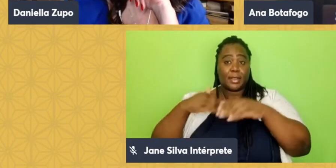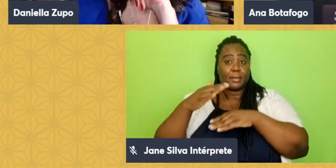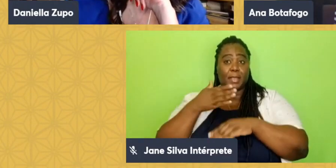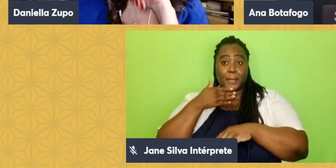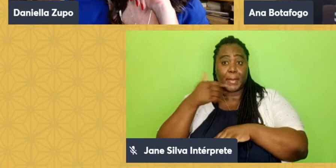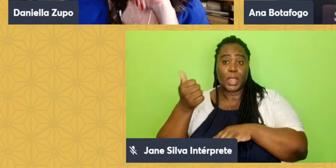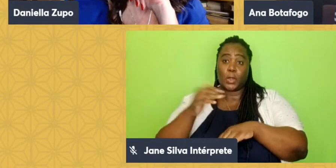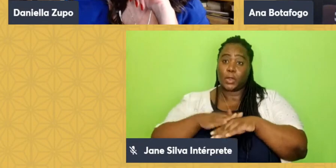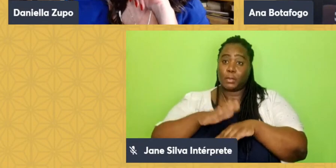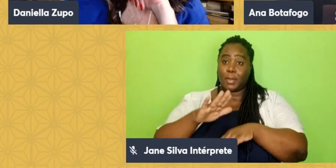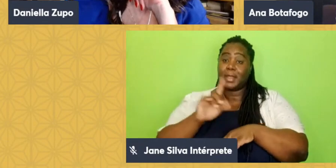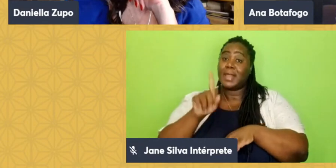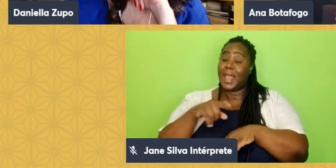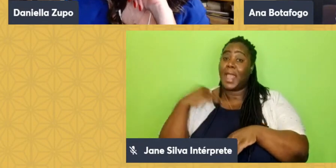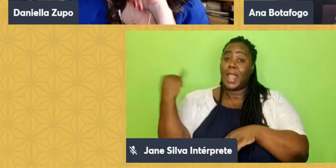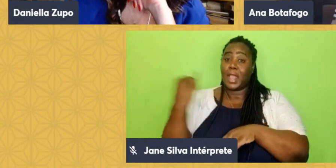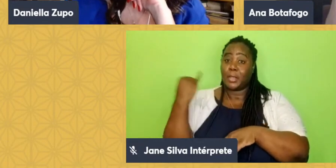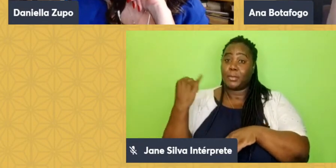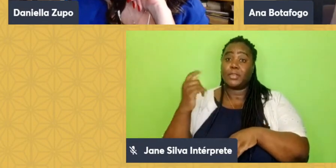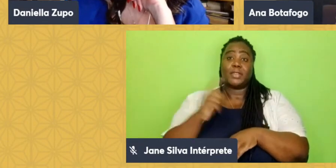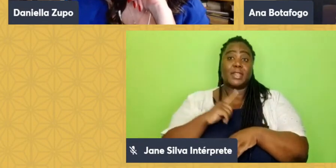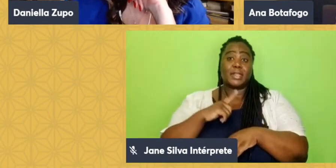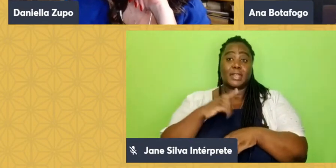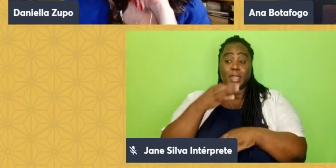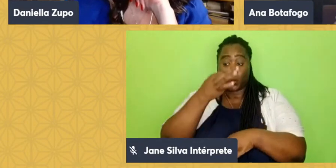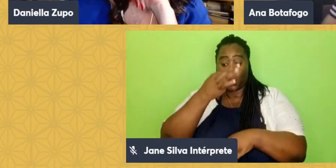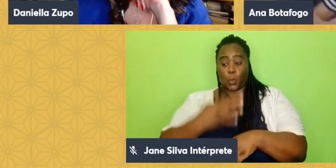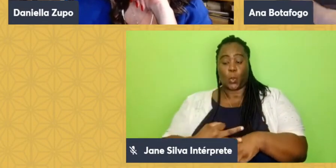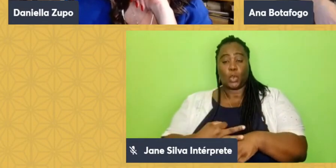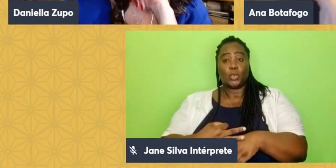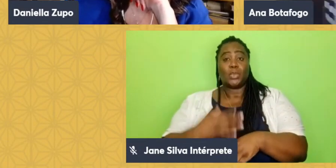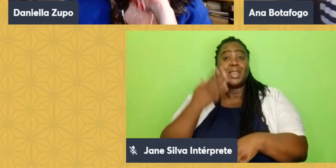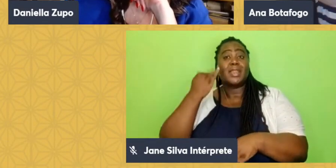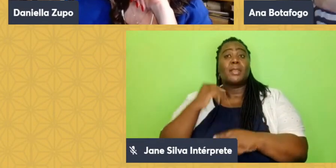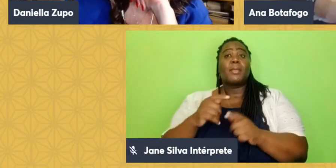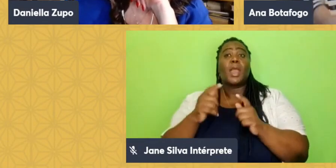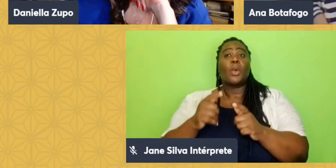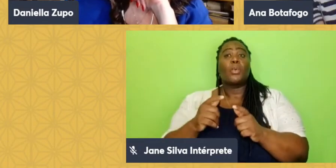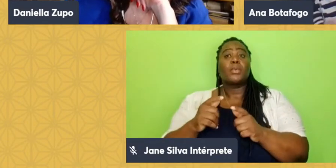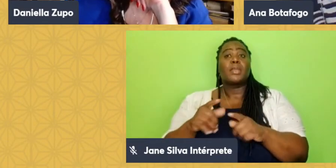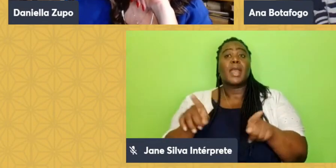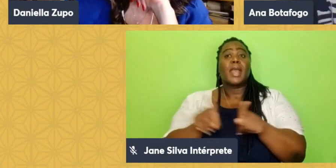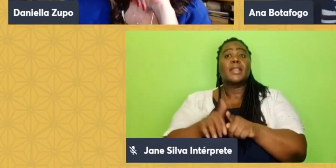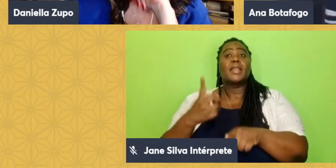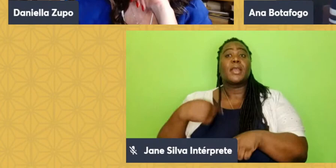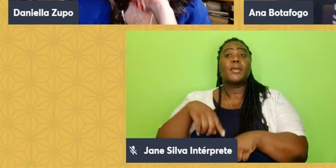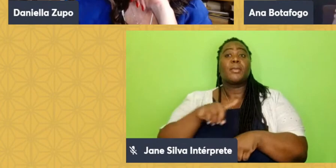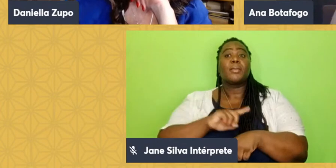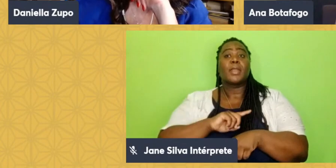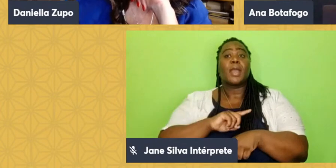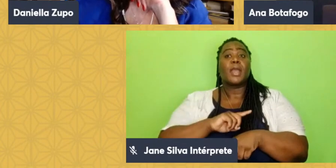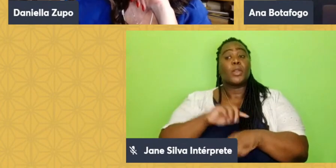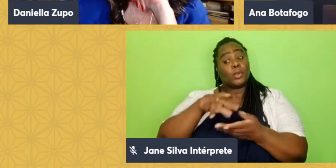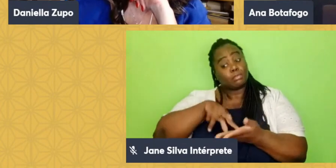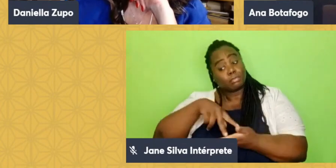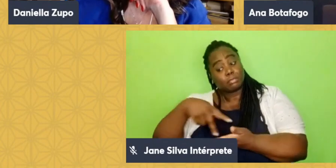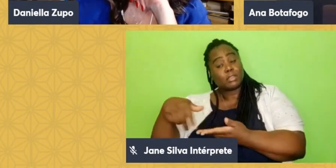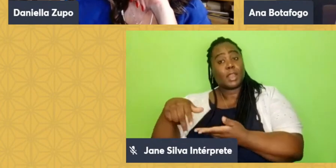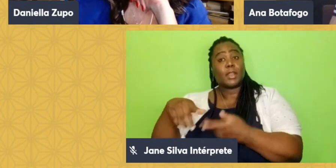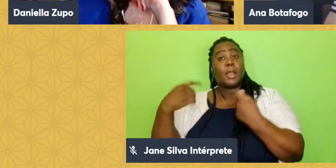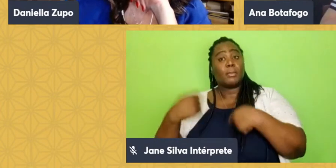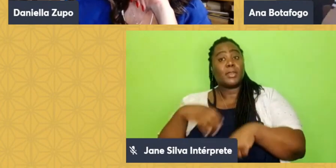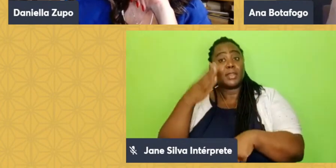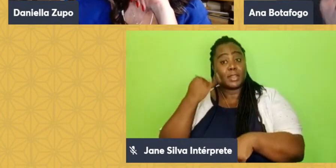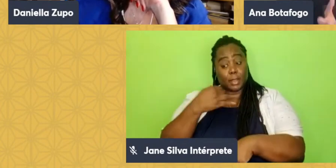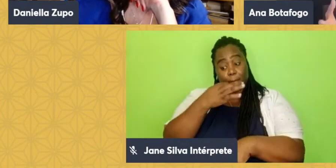aprimora mais e é importante ter o eixo saber onde é o eixo até para gente poder sair do eixo a gente